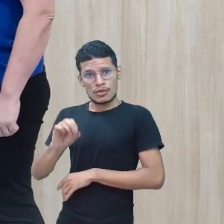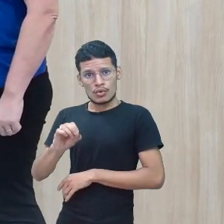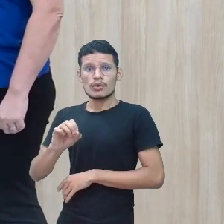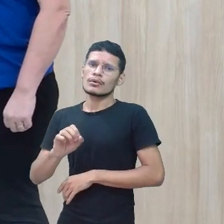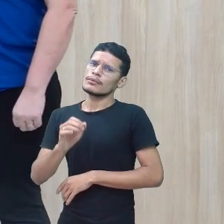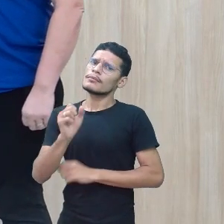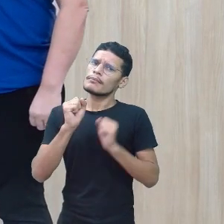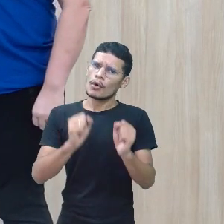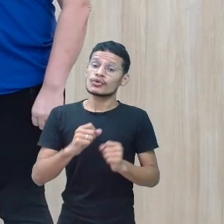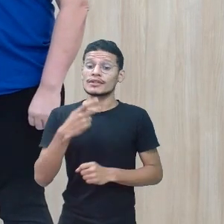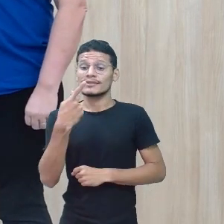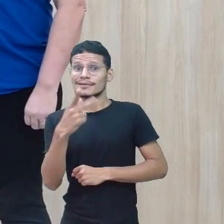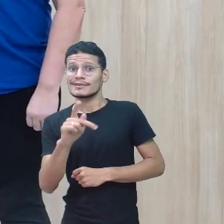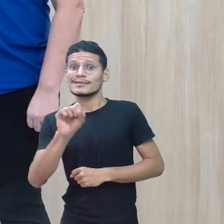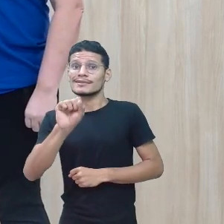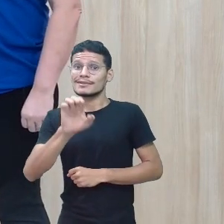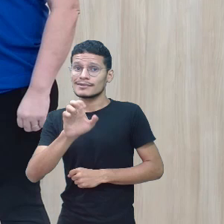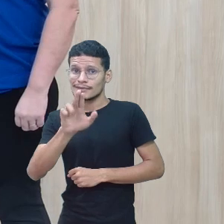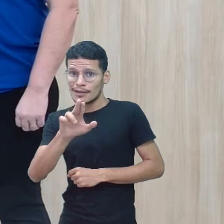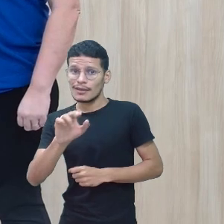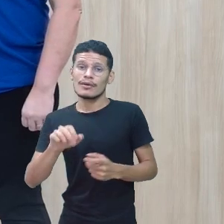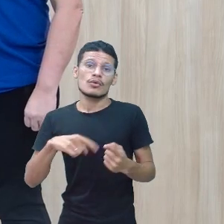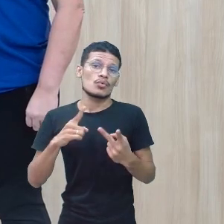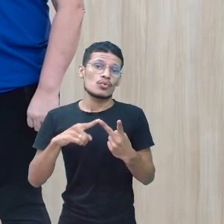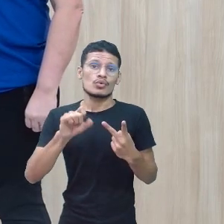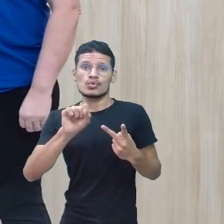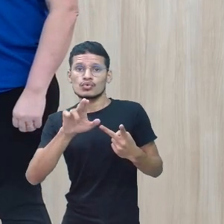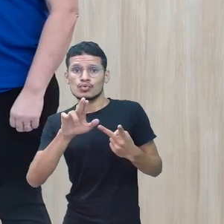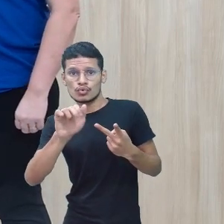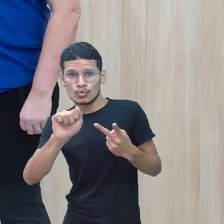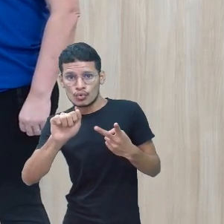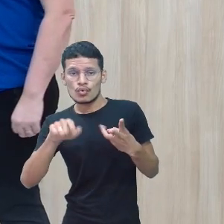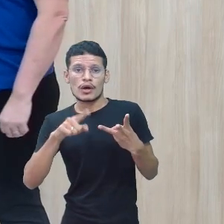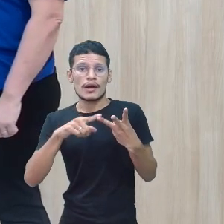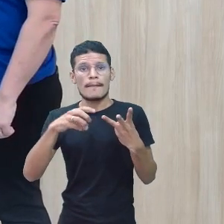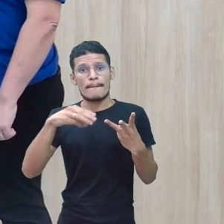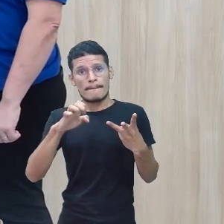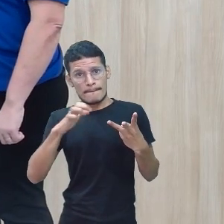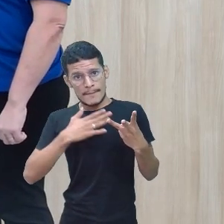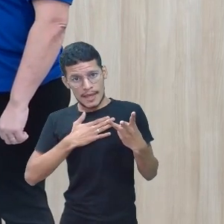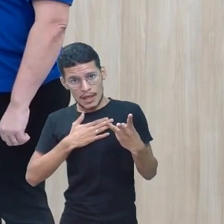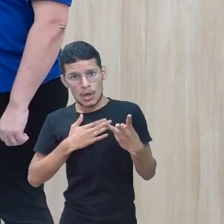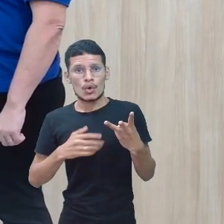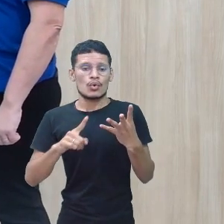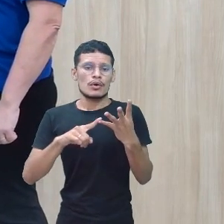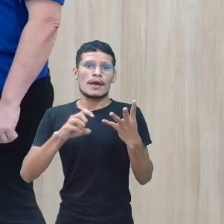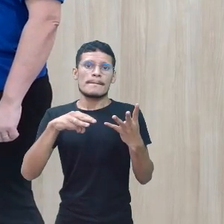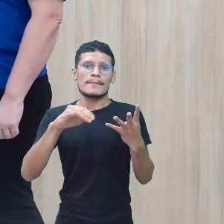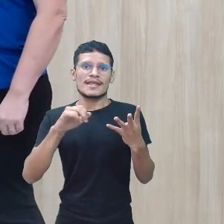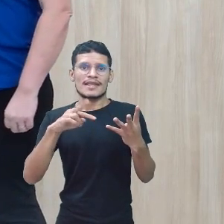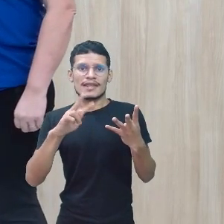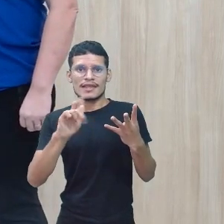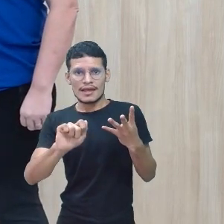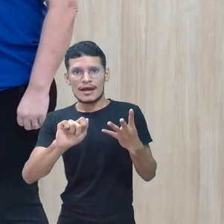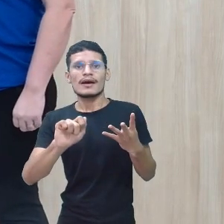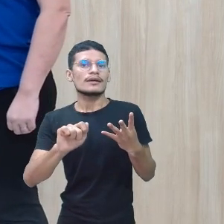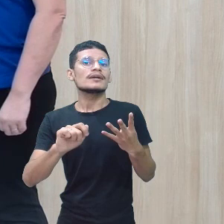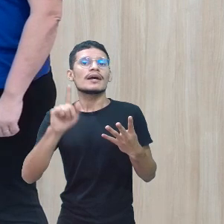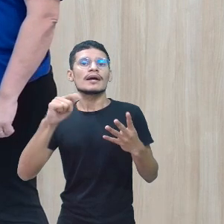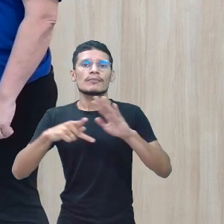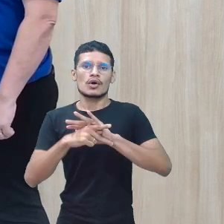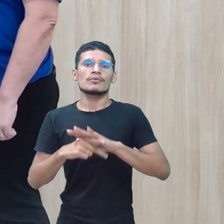sua, é um pronome possessivo. Meu, minha, teu, tua. Então, são pronomes